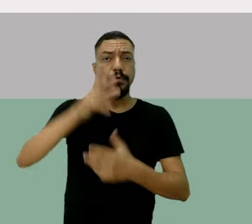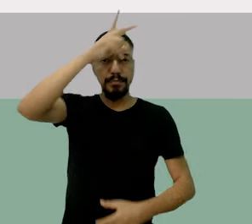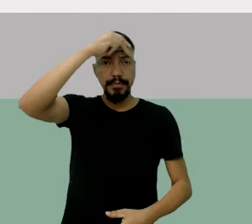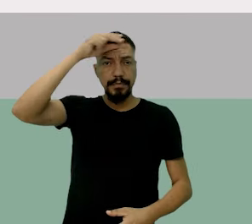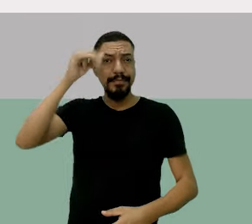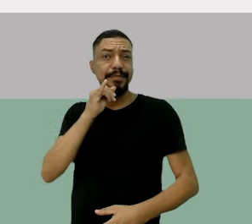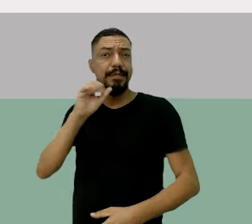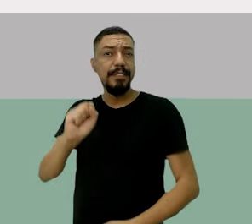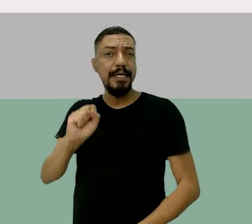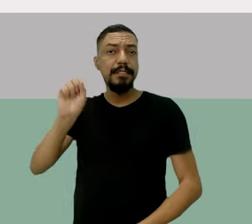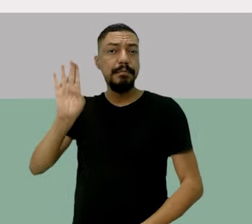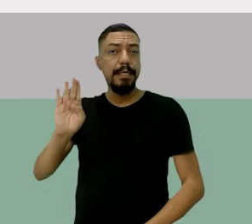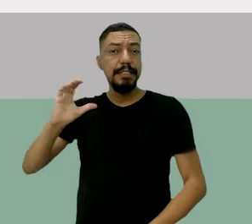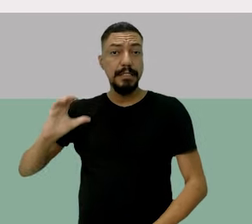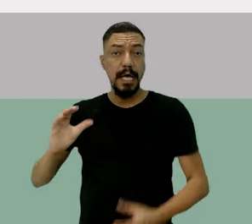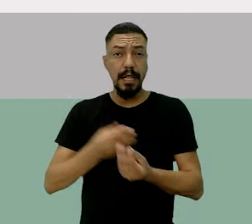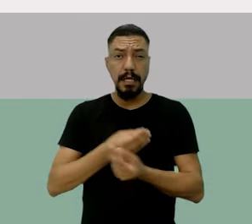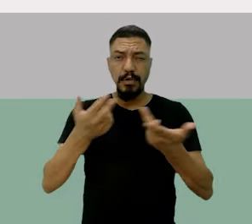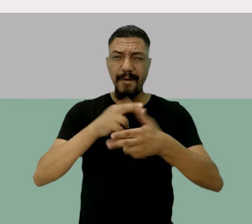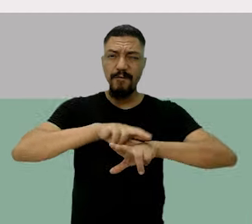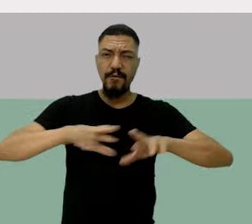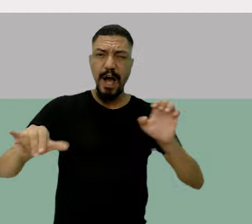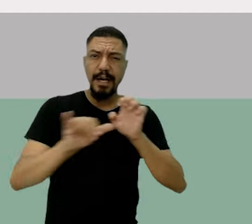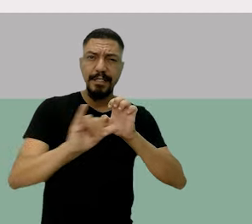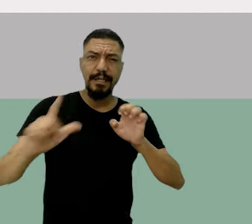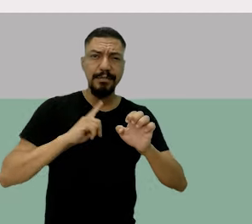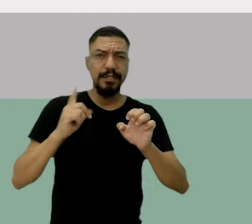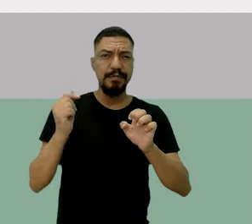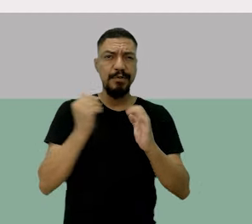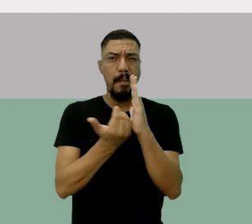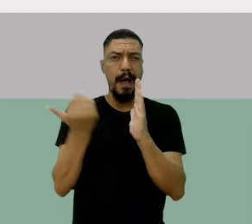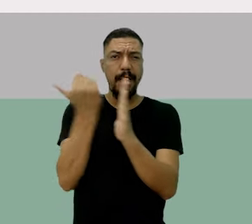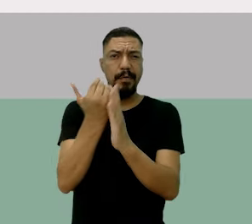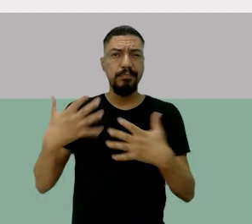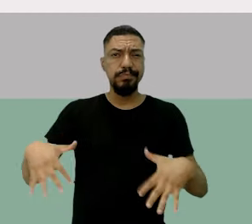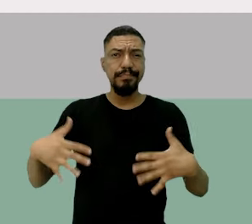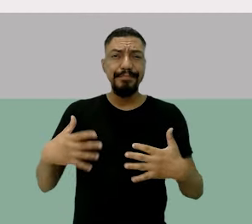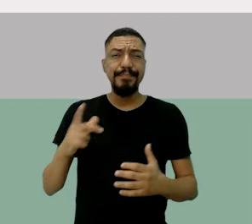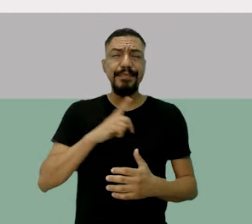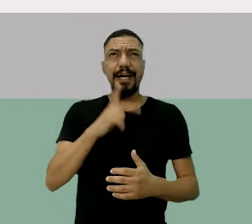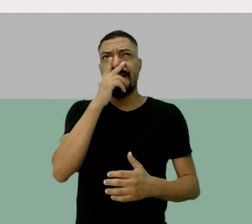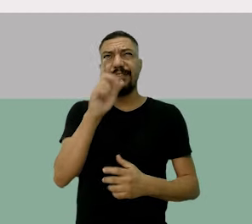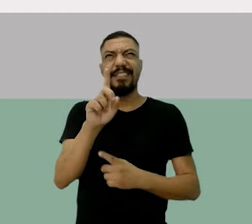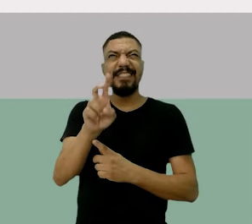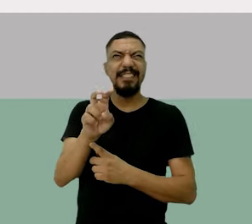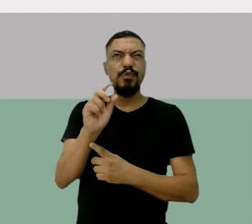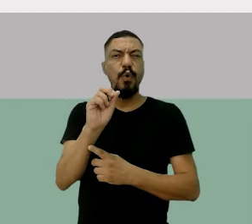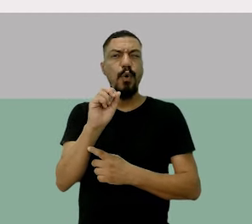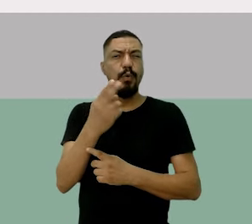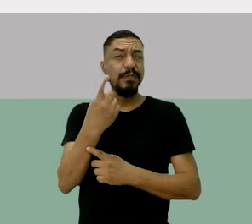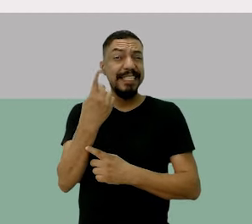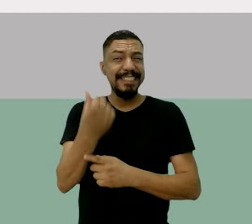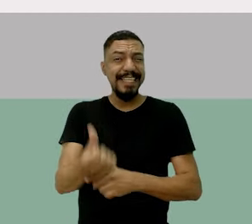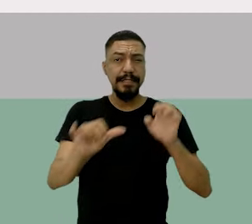exemplo São Bernardo, lançaram muitos editais, até porque o dinheiro era muito maior, e aí tem ali acho que 15 ou 16 editais.